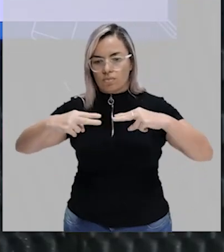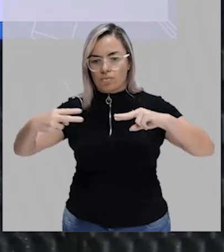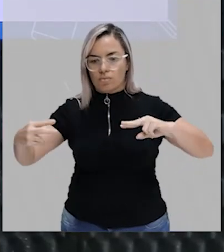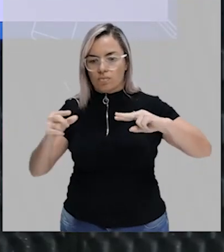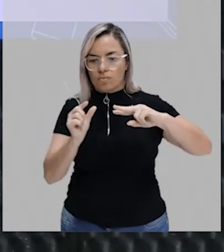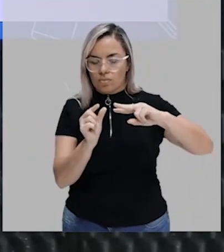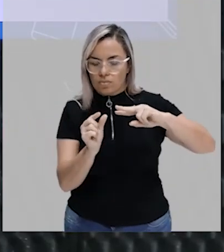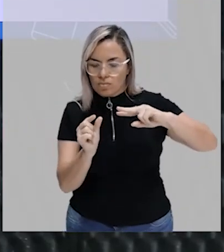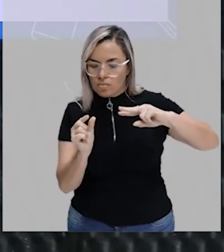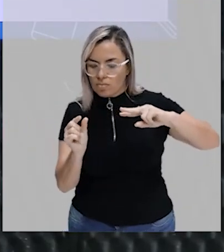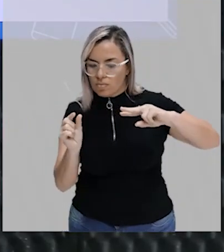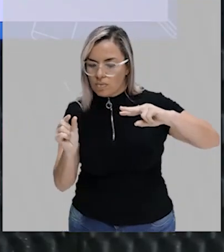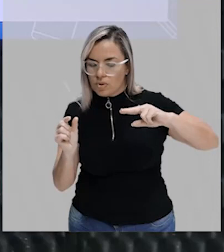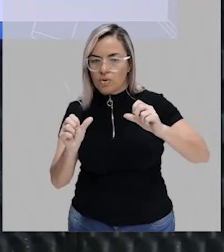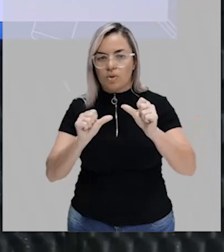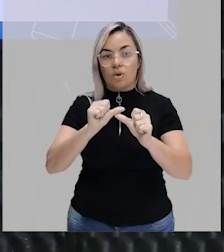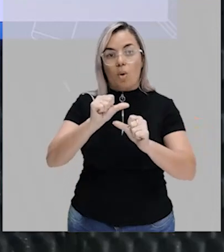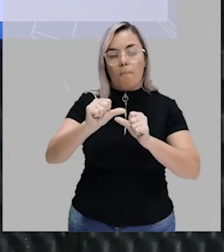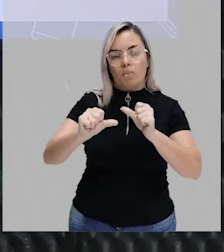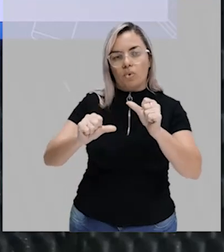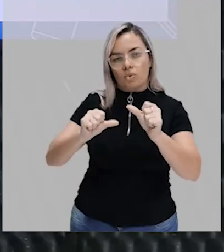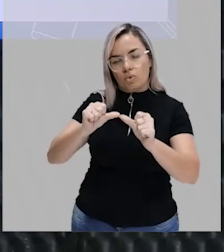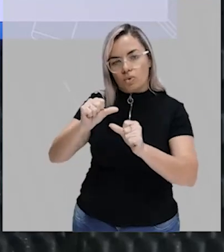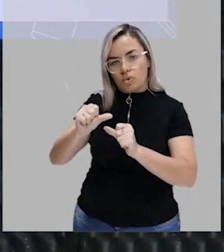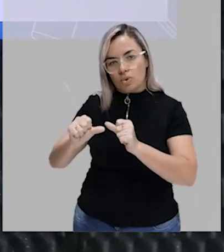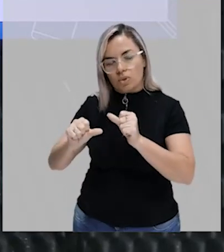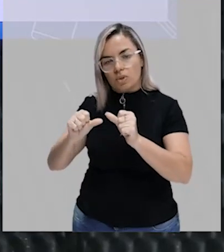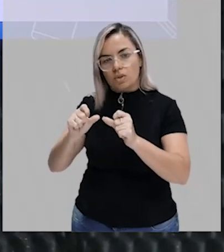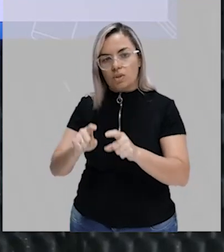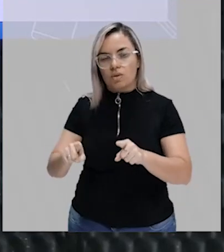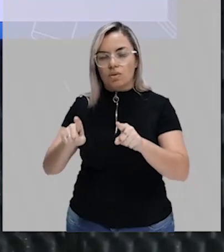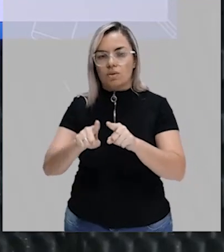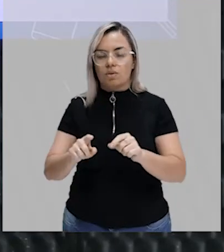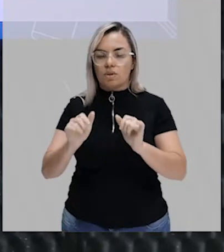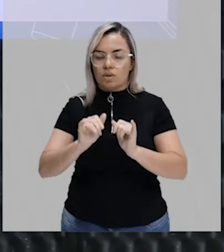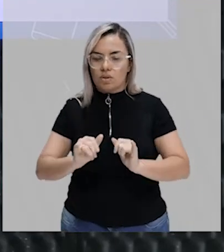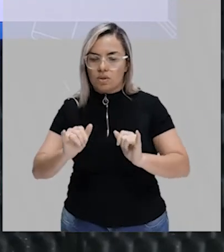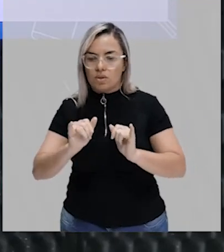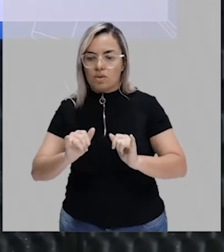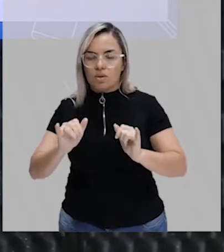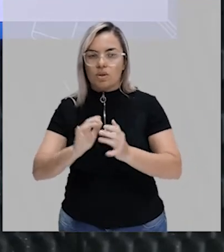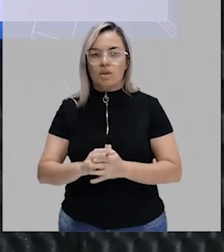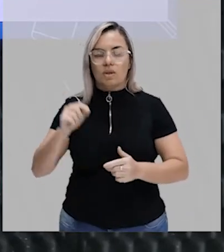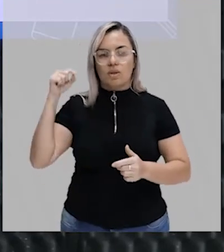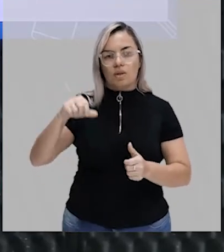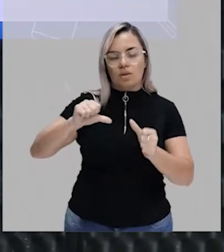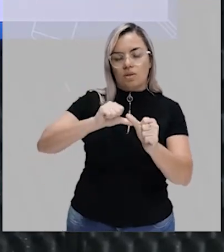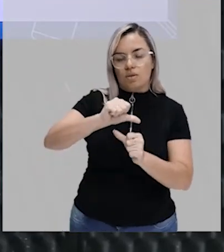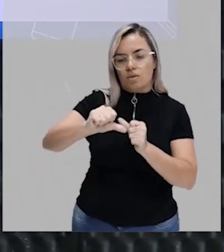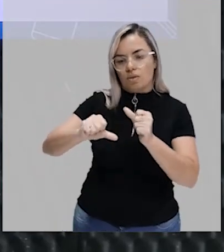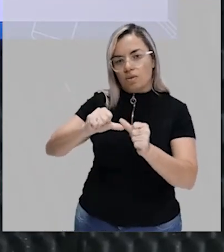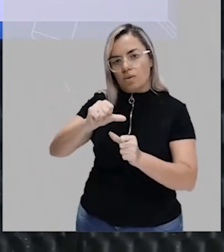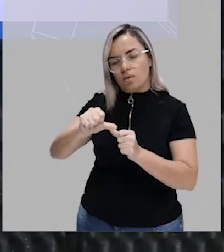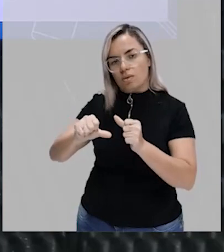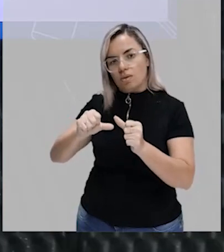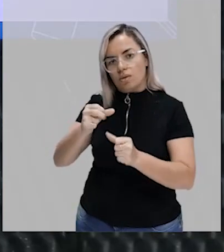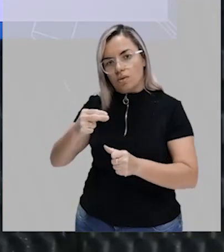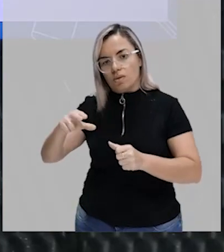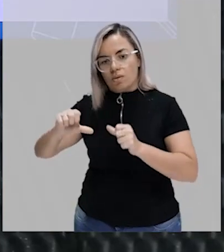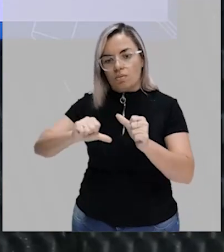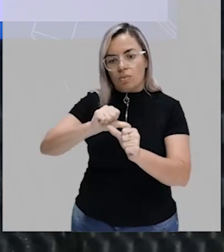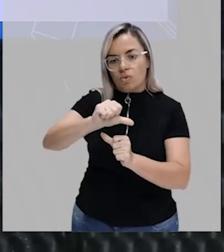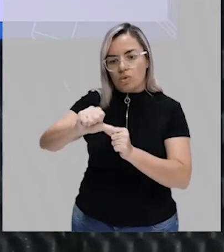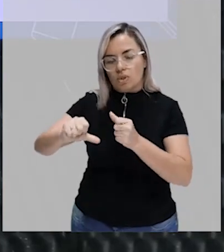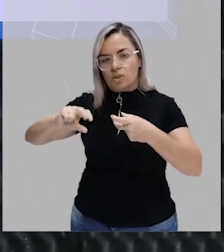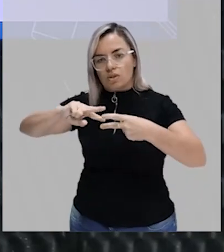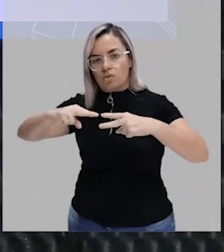essa sequência, altera a informação, e essa mudança na informação é o que a gente chama de mutação,